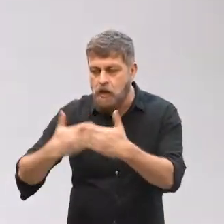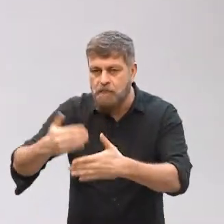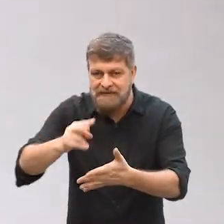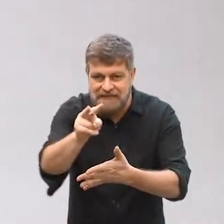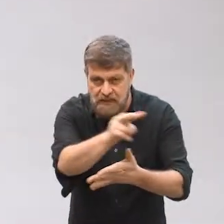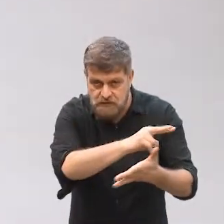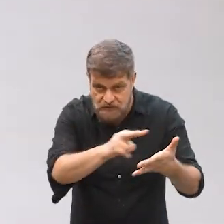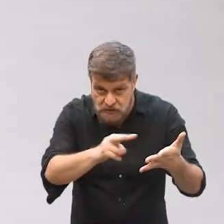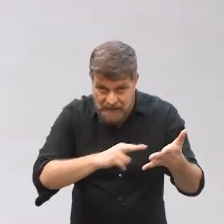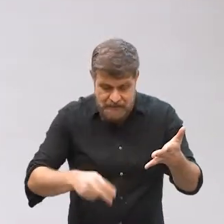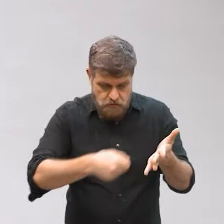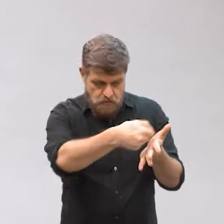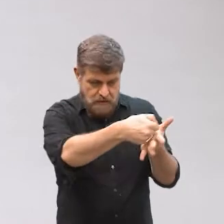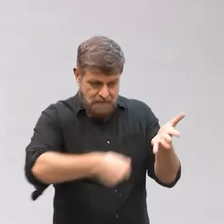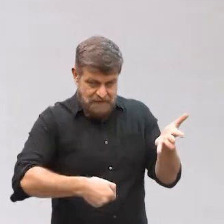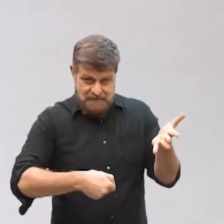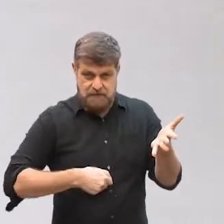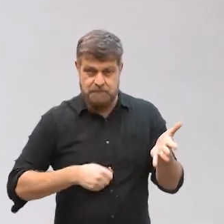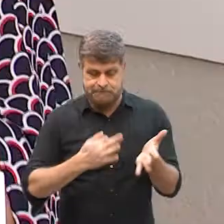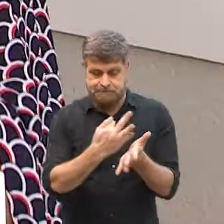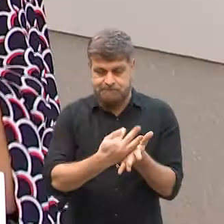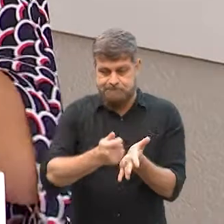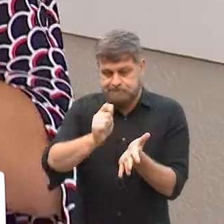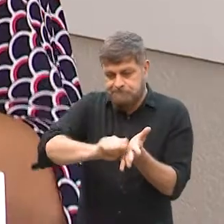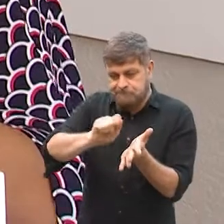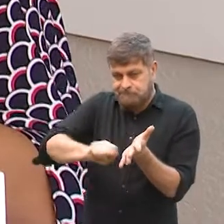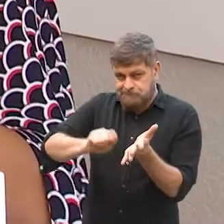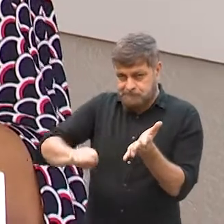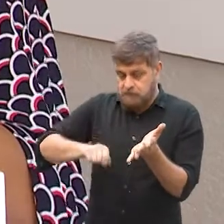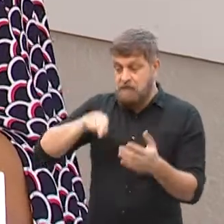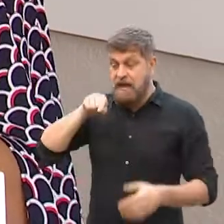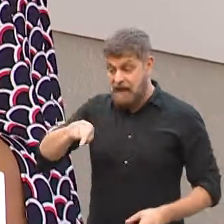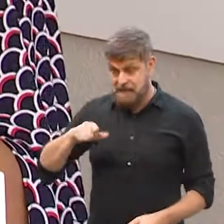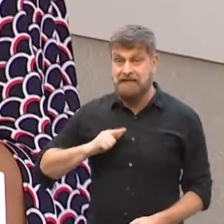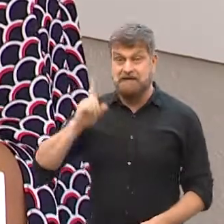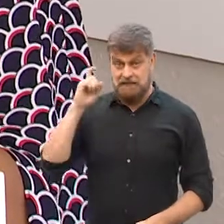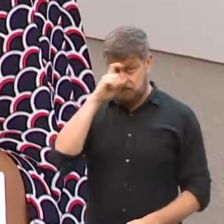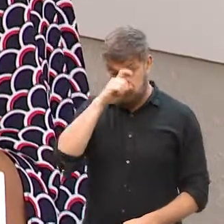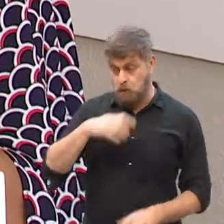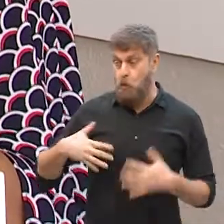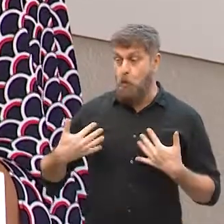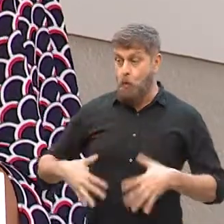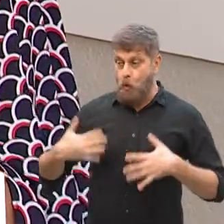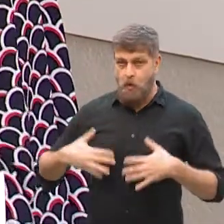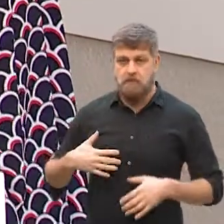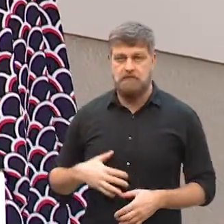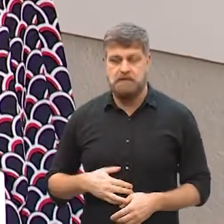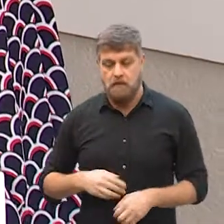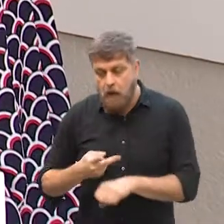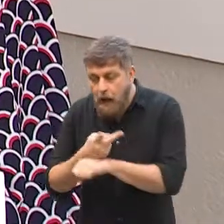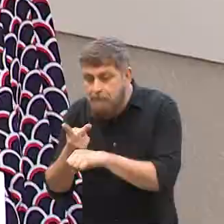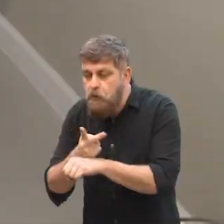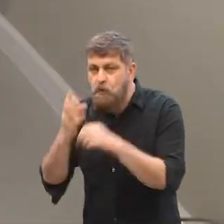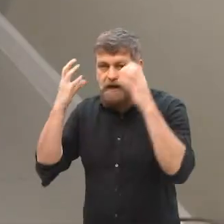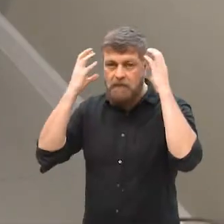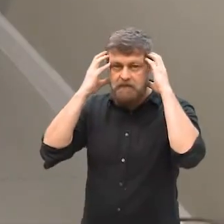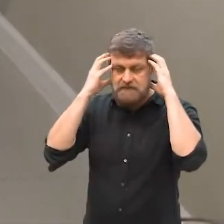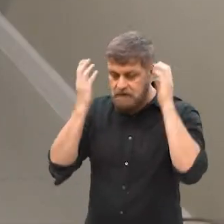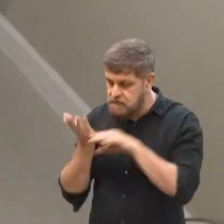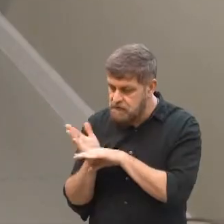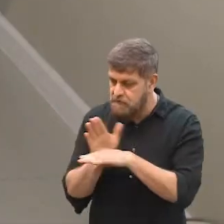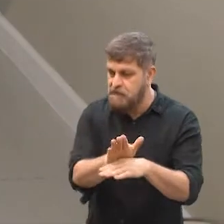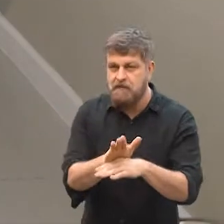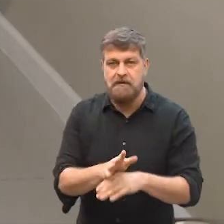leitura escrita, né, produção de texto, que eles estão apresentando bastante dificuldade, e aí muitas vezes eles recorrem a um fonoaudiólogo, tá? Que legal, que